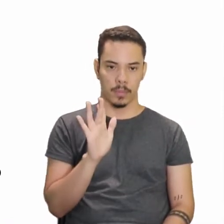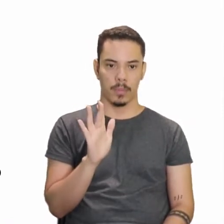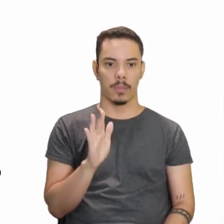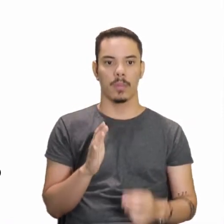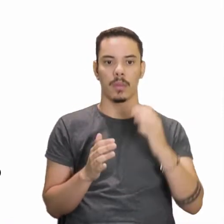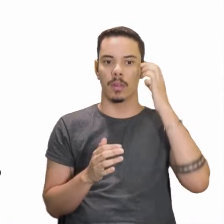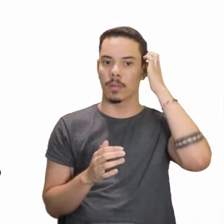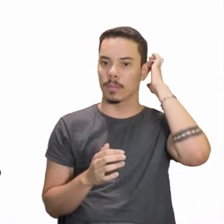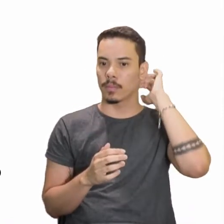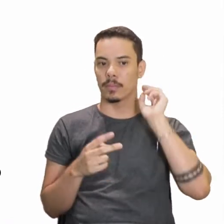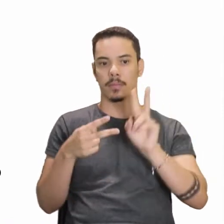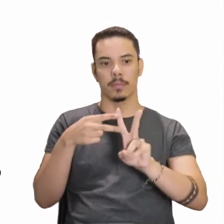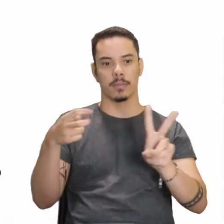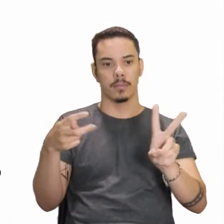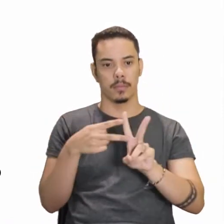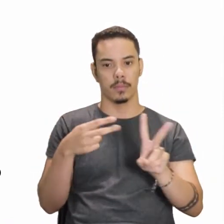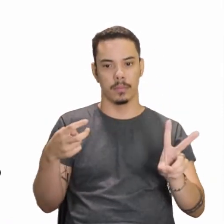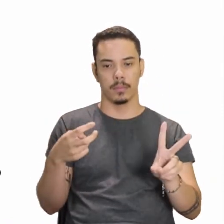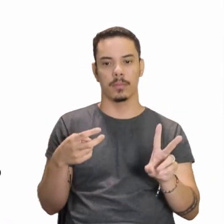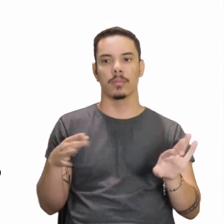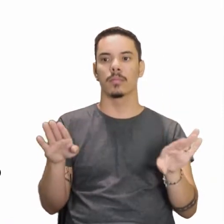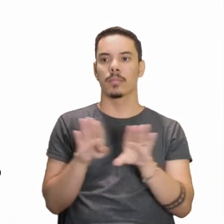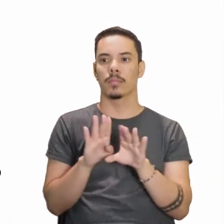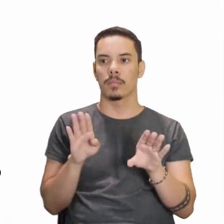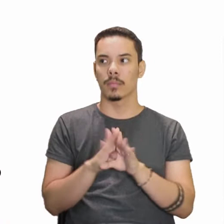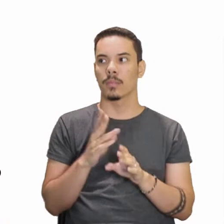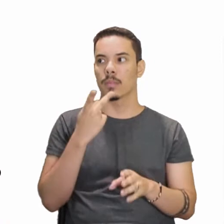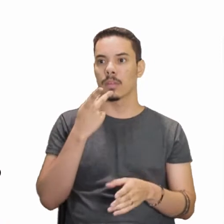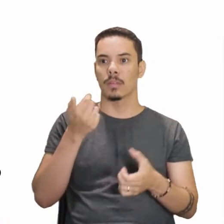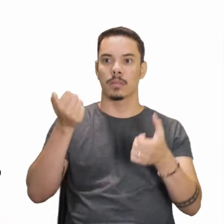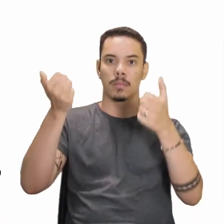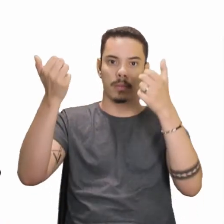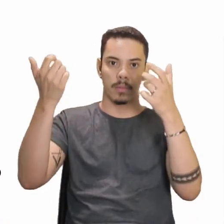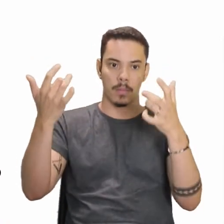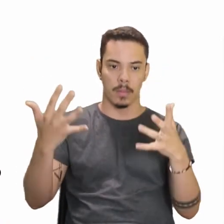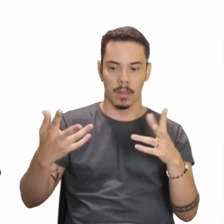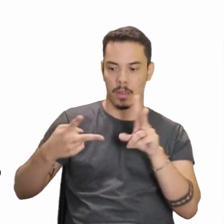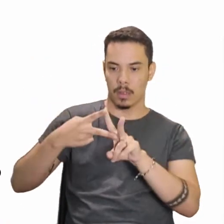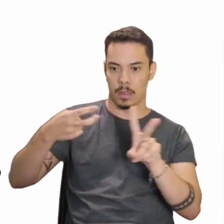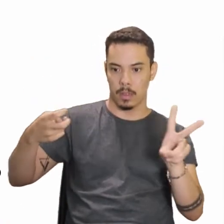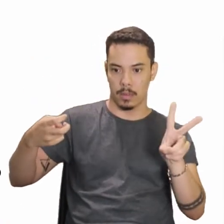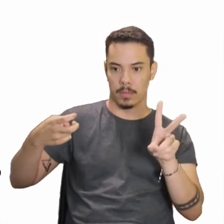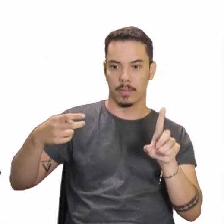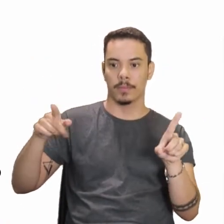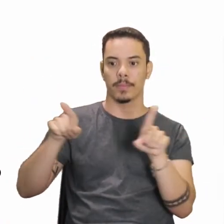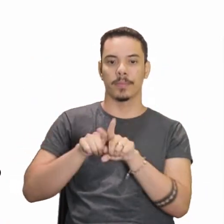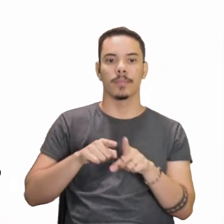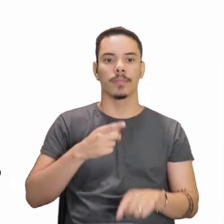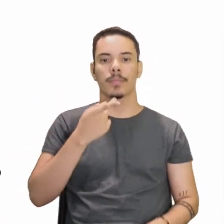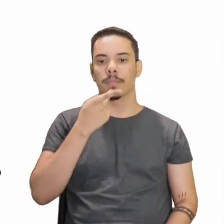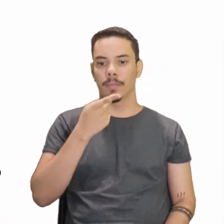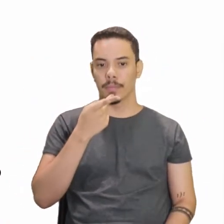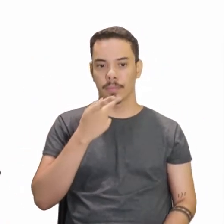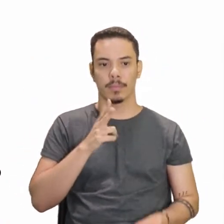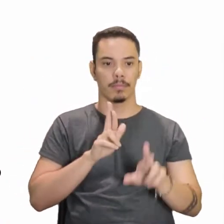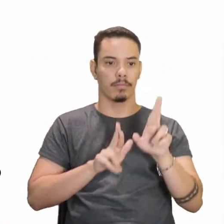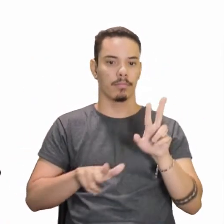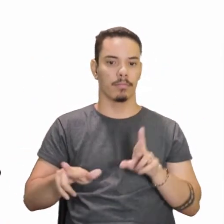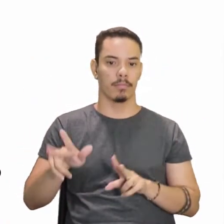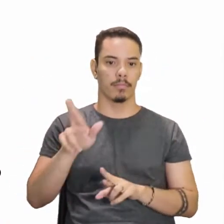aí indígenas. E, claro, falar de indígena, nós vamos estar falando também de